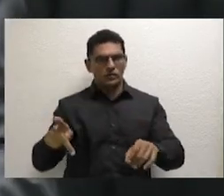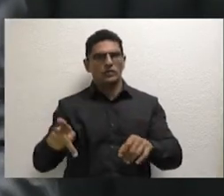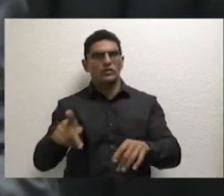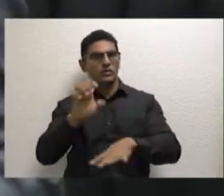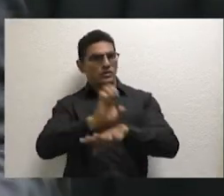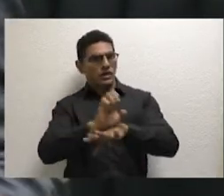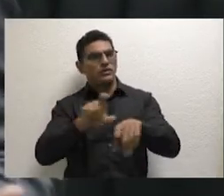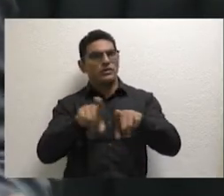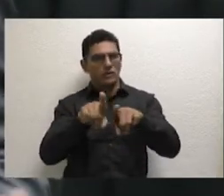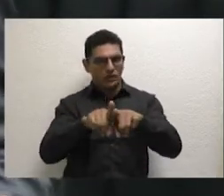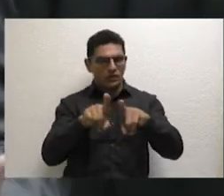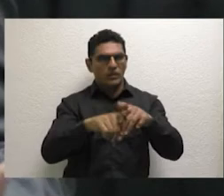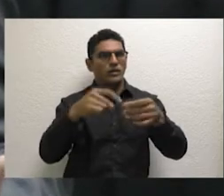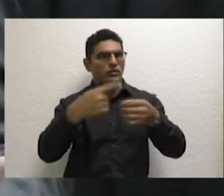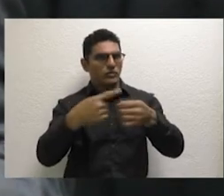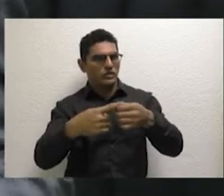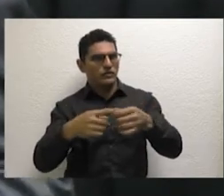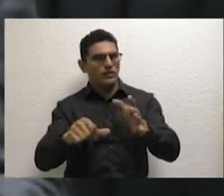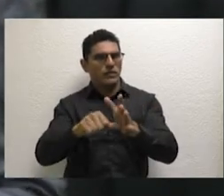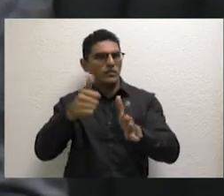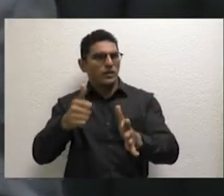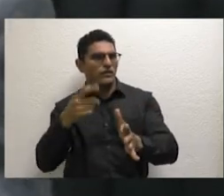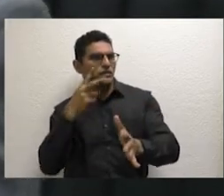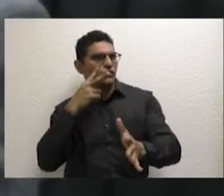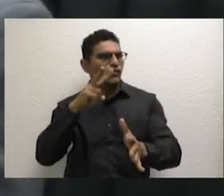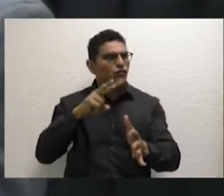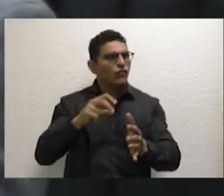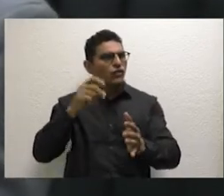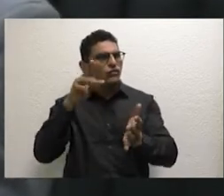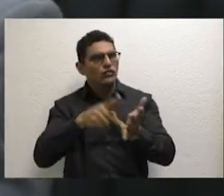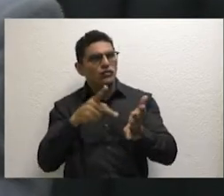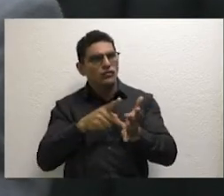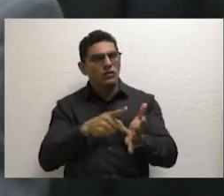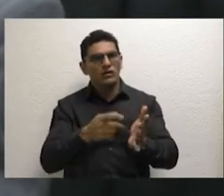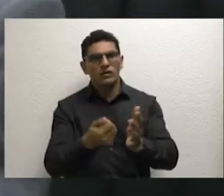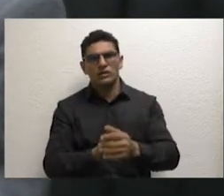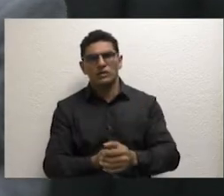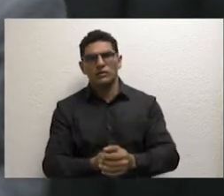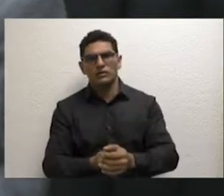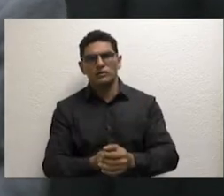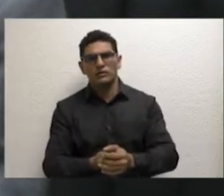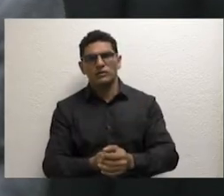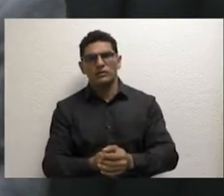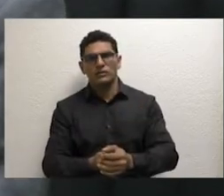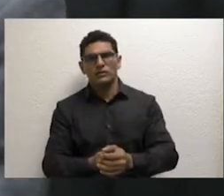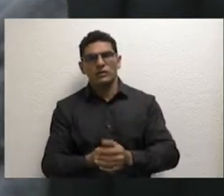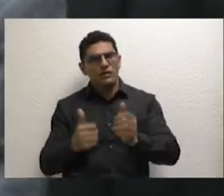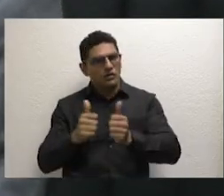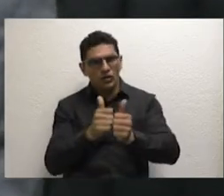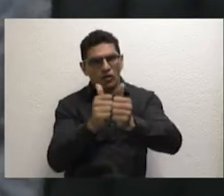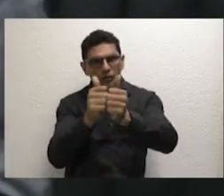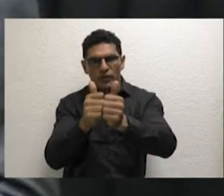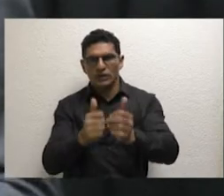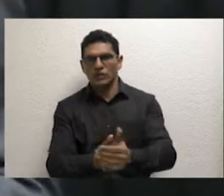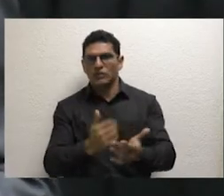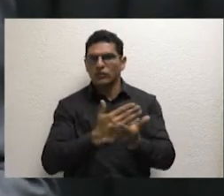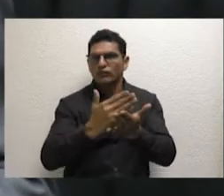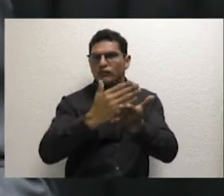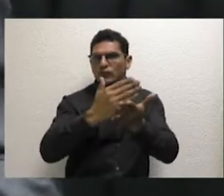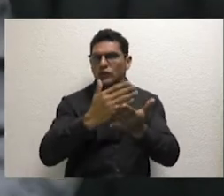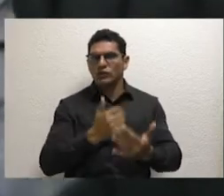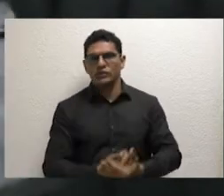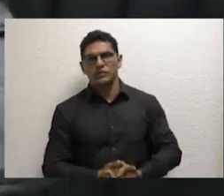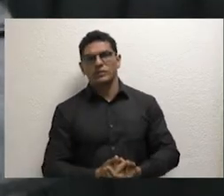município é a primeira vez que eu vejo de fato as prom que nós acompanhamos desde o início da fundação das prom